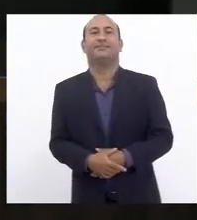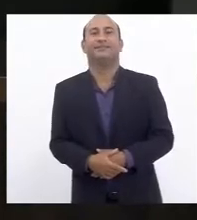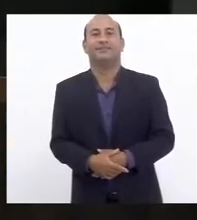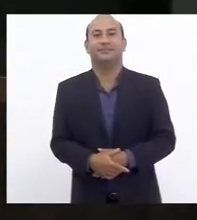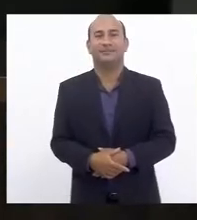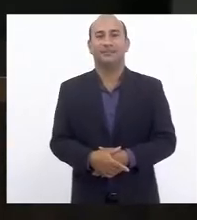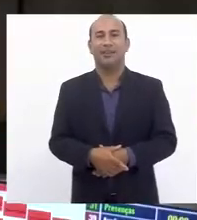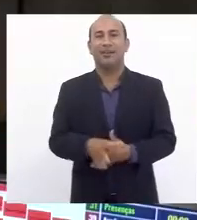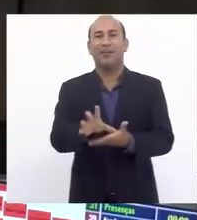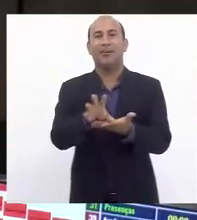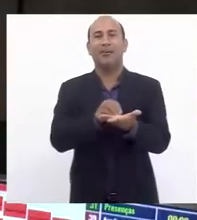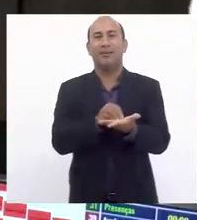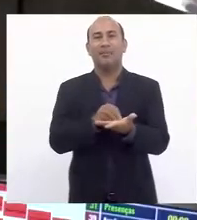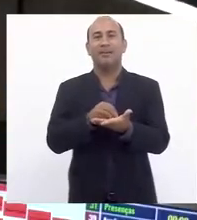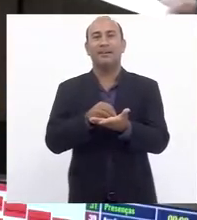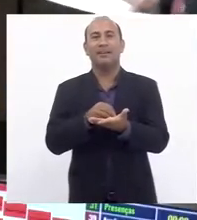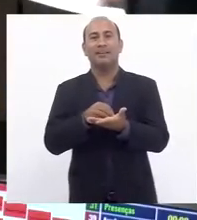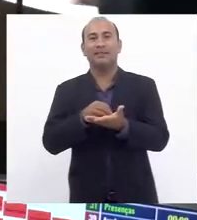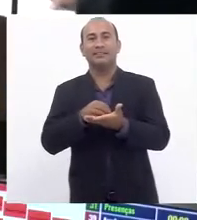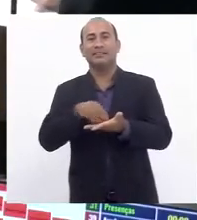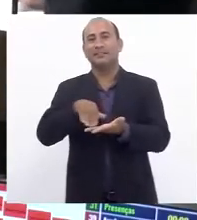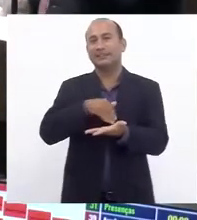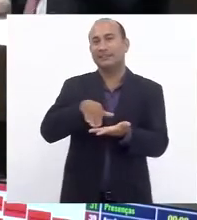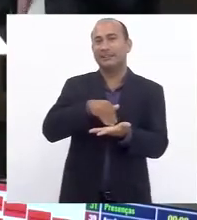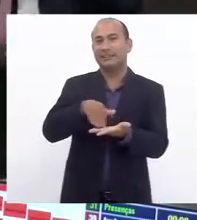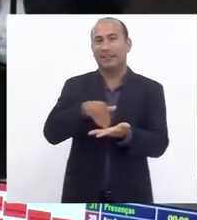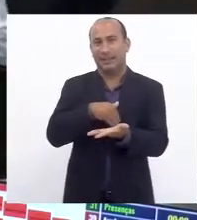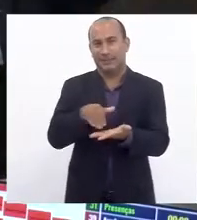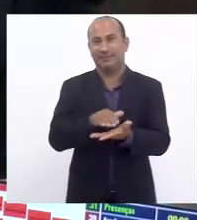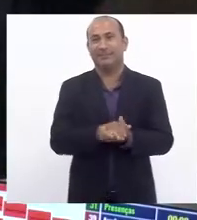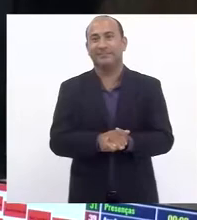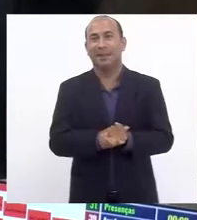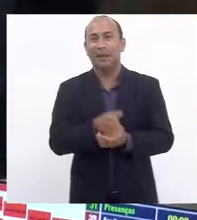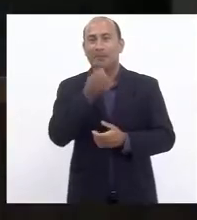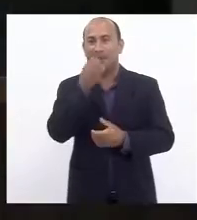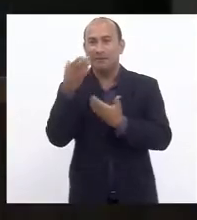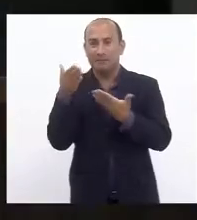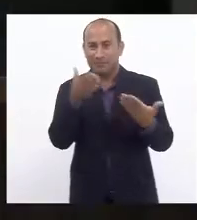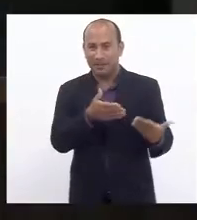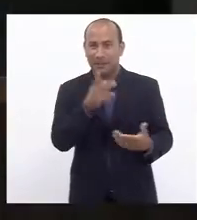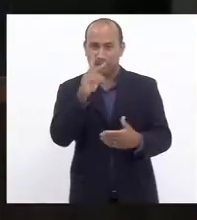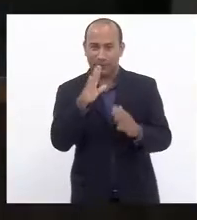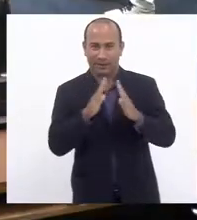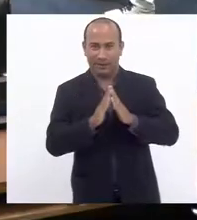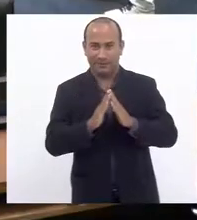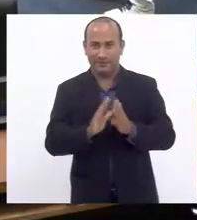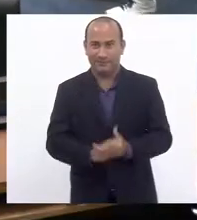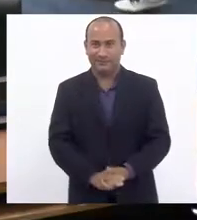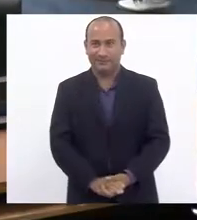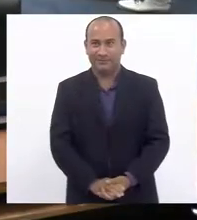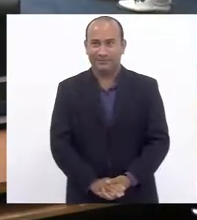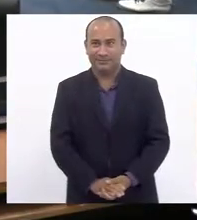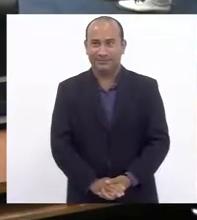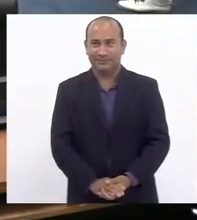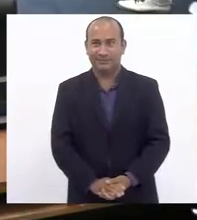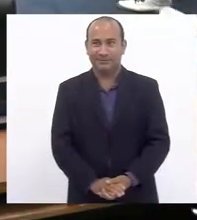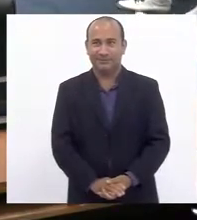municipal Renan Ferreirinha, seja bem-vindo à sua casa.